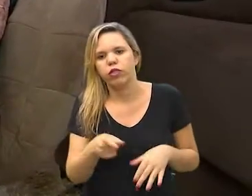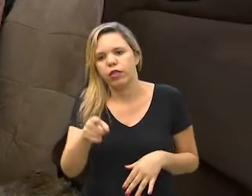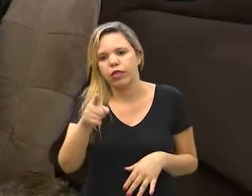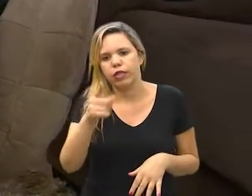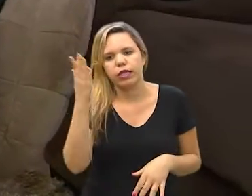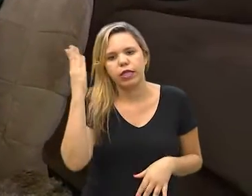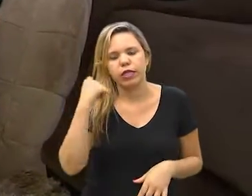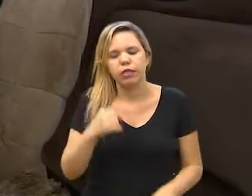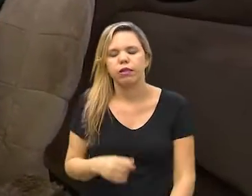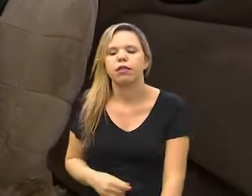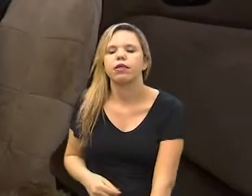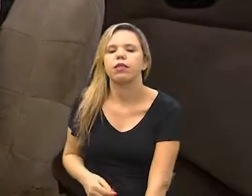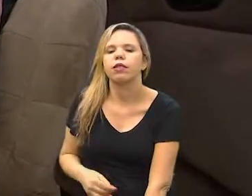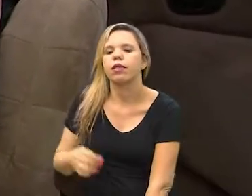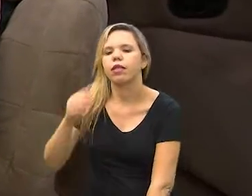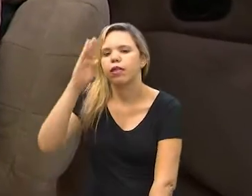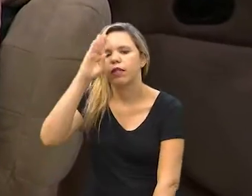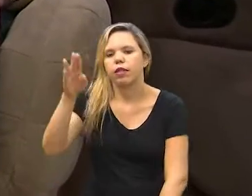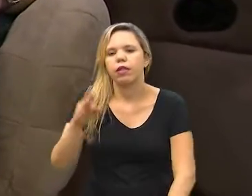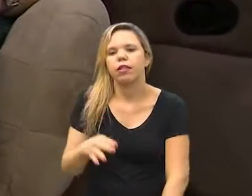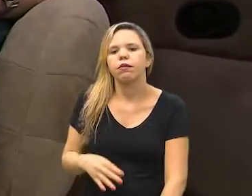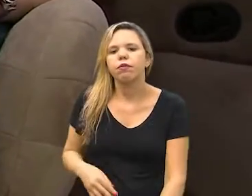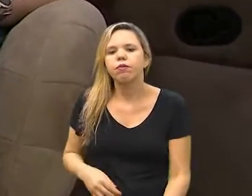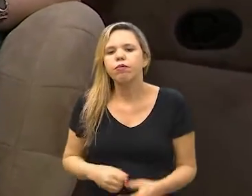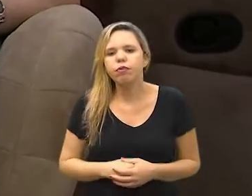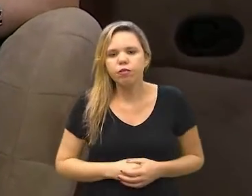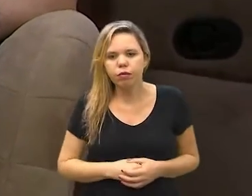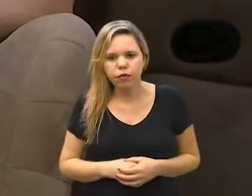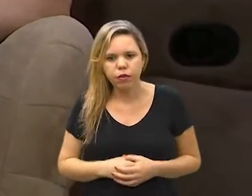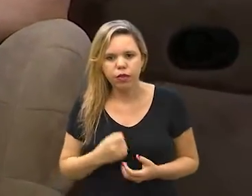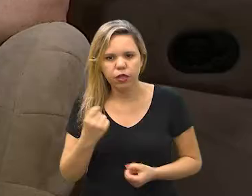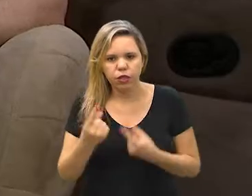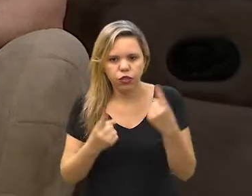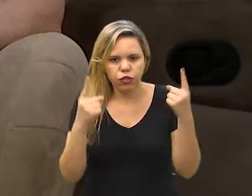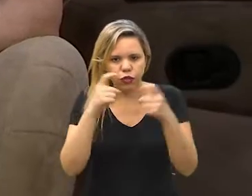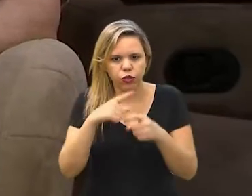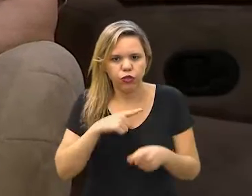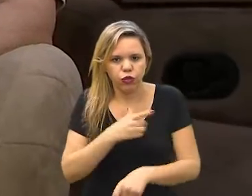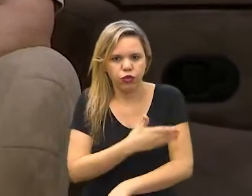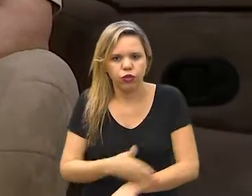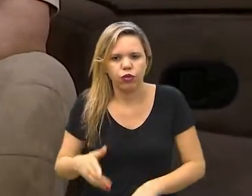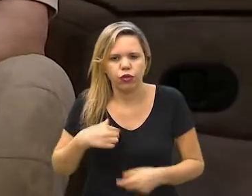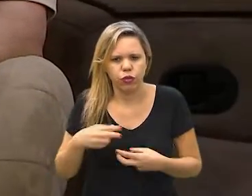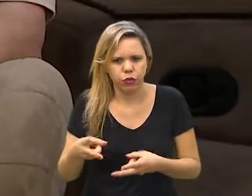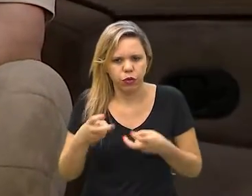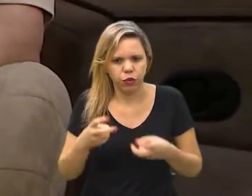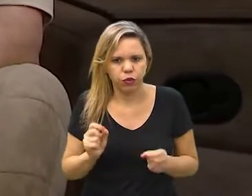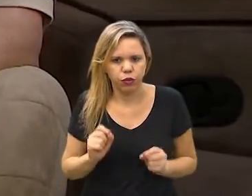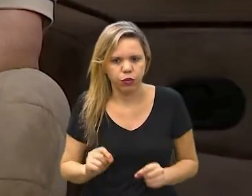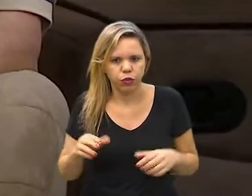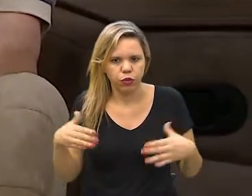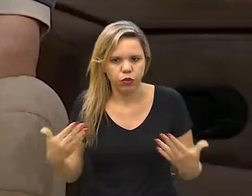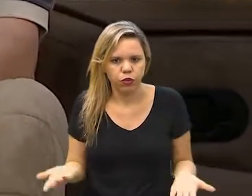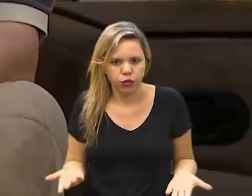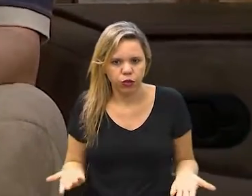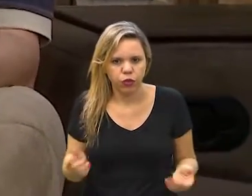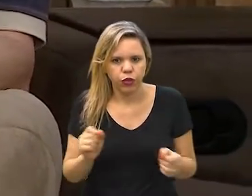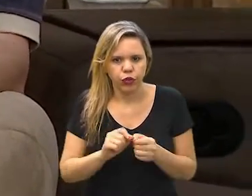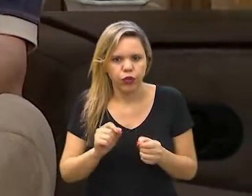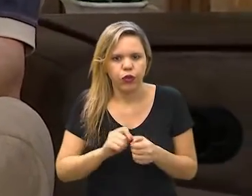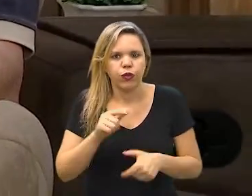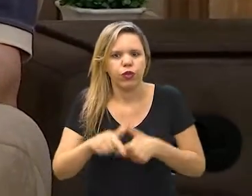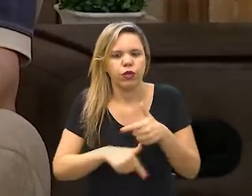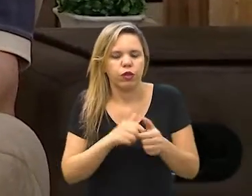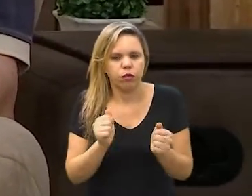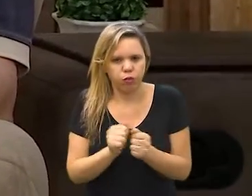que uma das principais complicações que a gente costuma enxergar quando a gente faz um